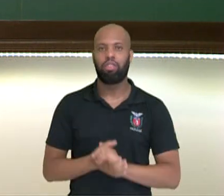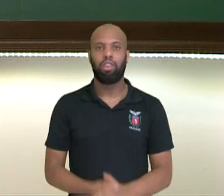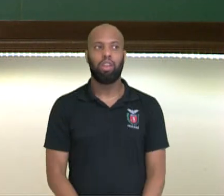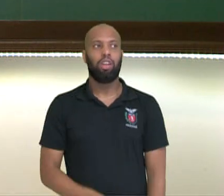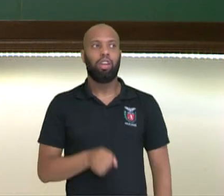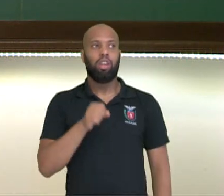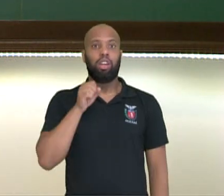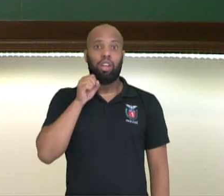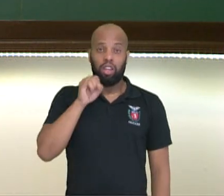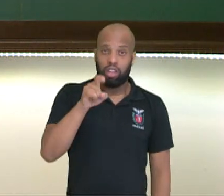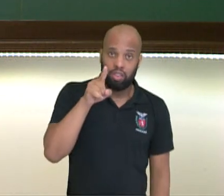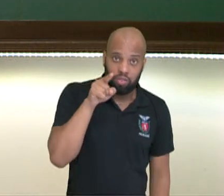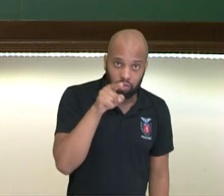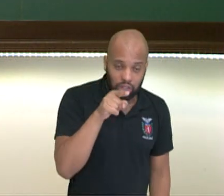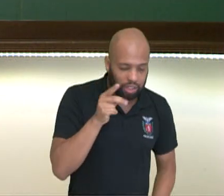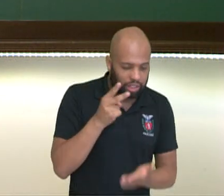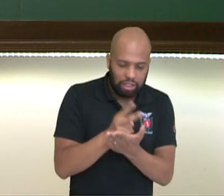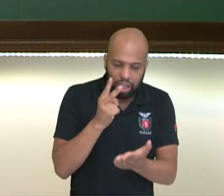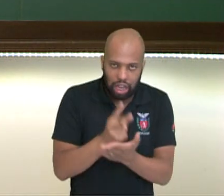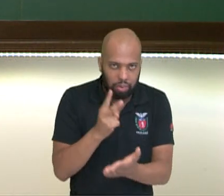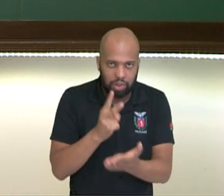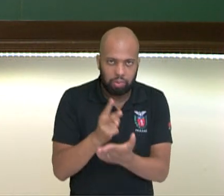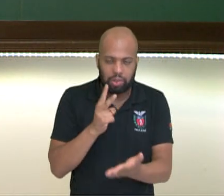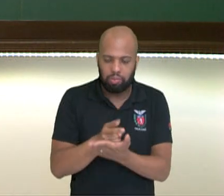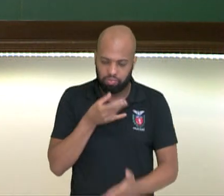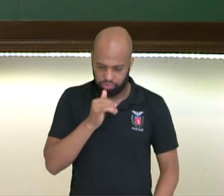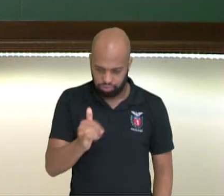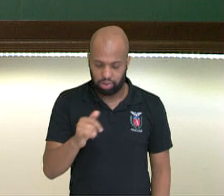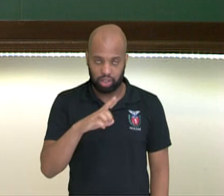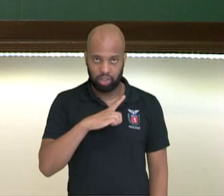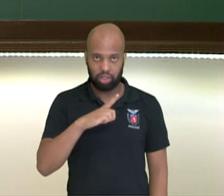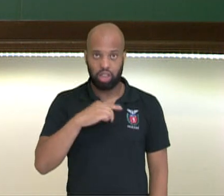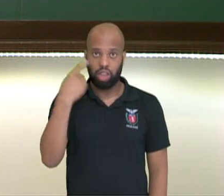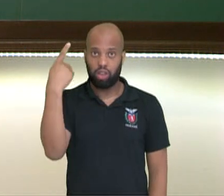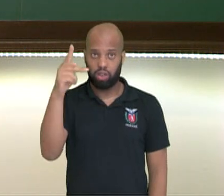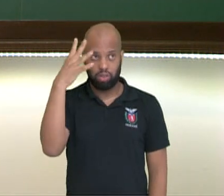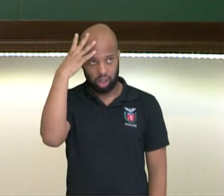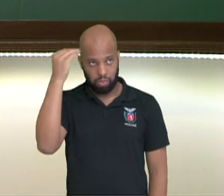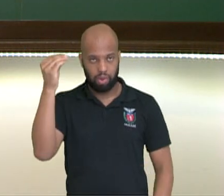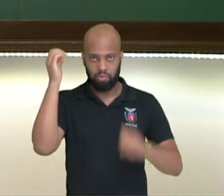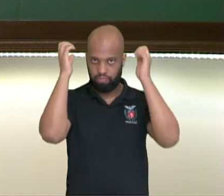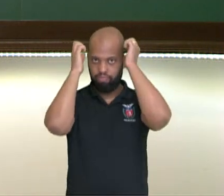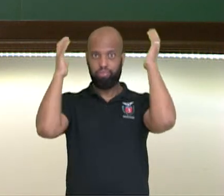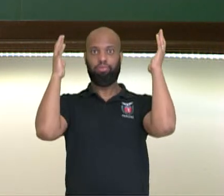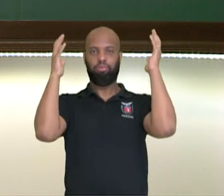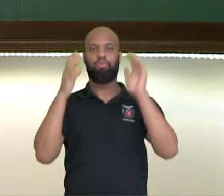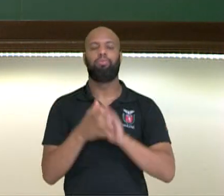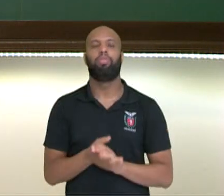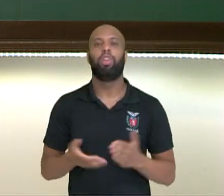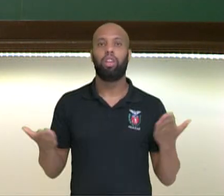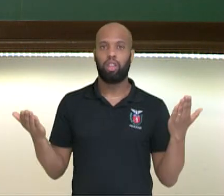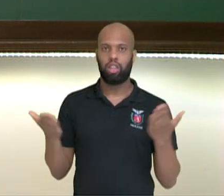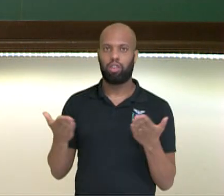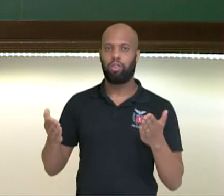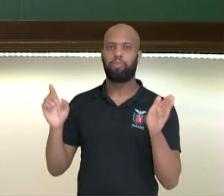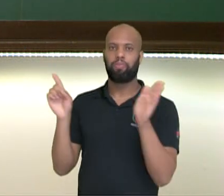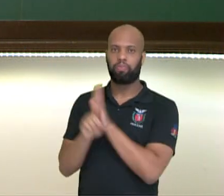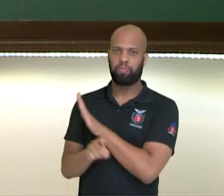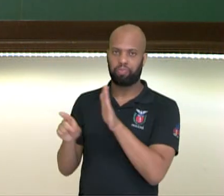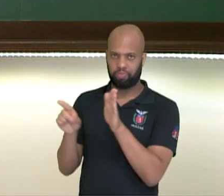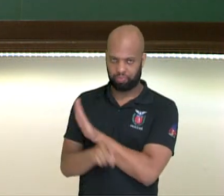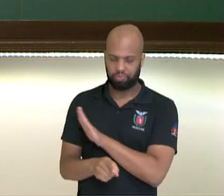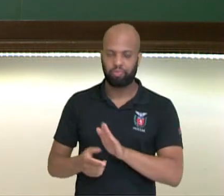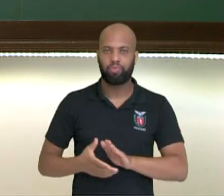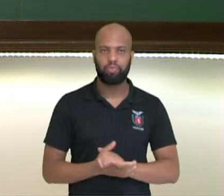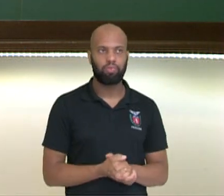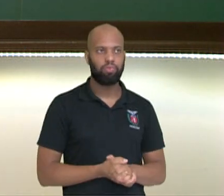ficasse carregado eletricamente, seu cabelo ficaria arrepiado toda hora, tá? Bom, vamos praticar com um quiz, com uma questão para